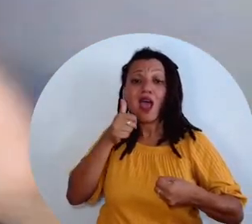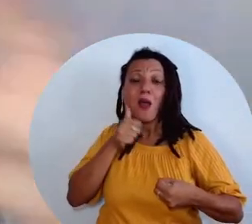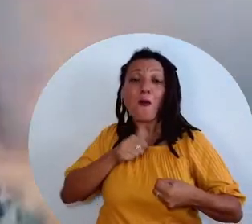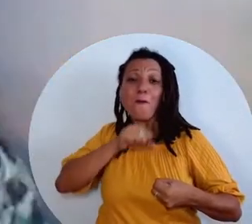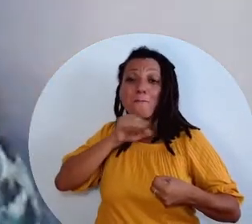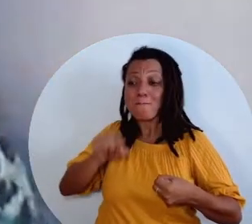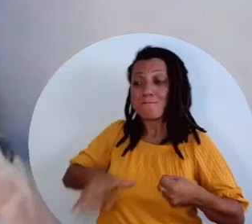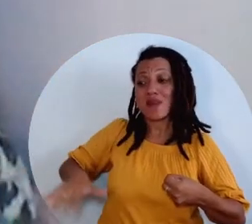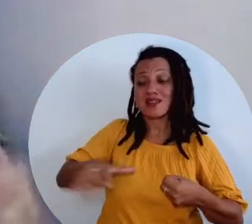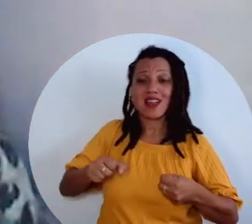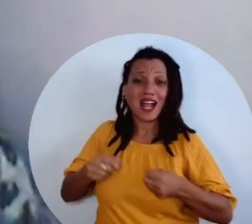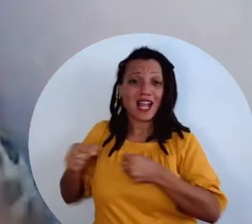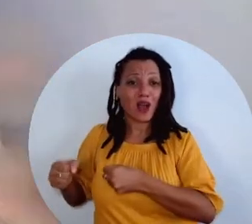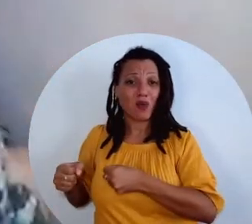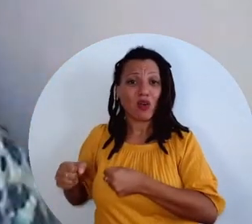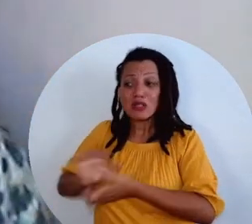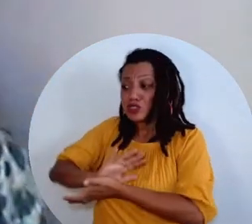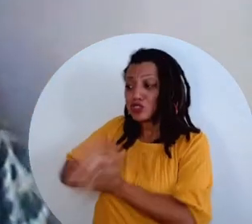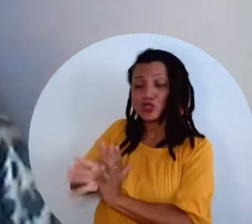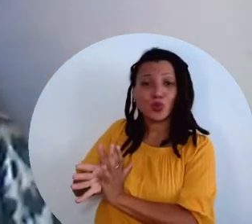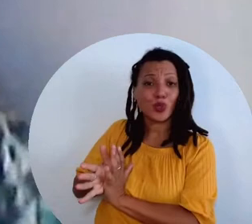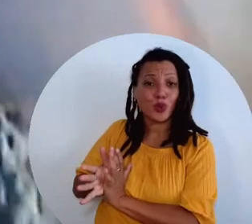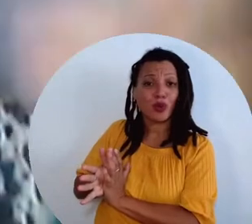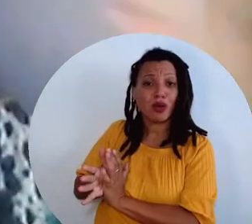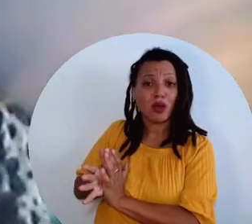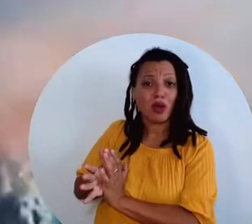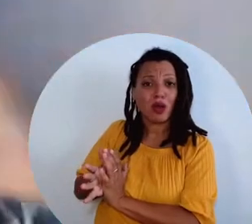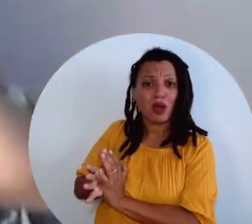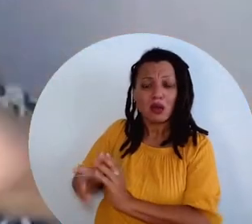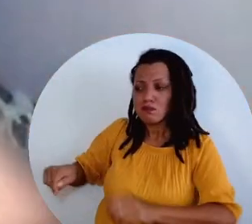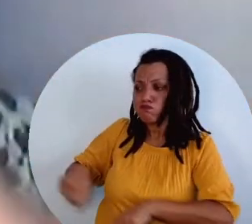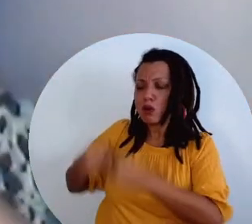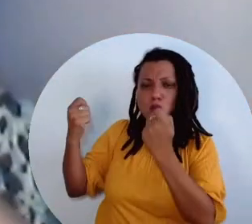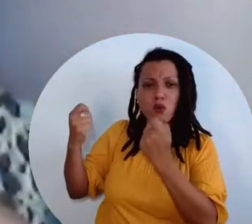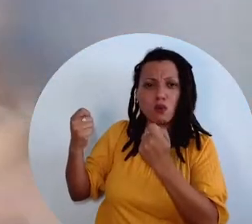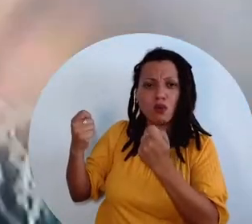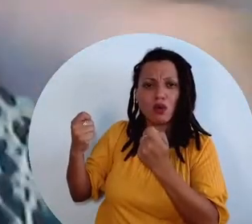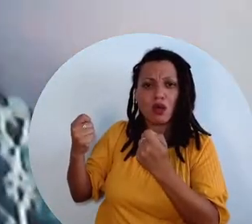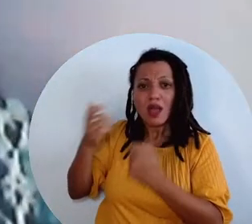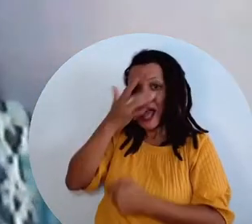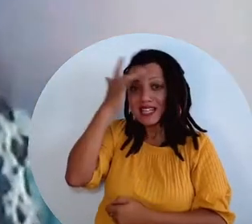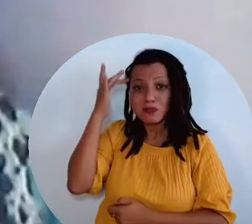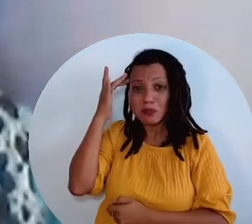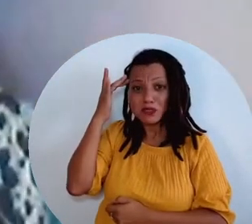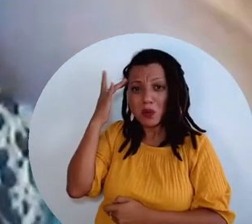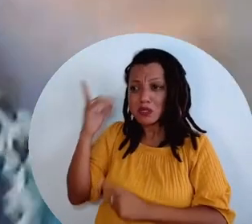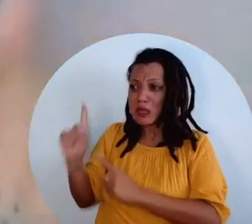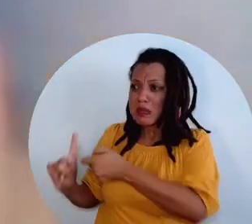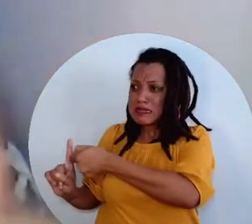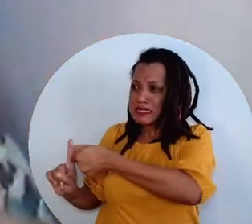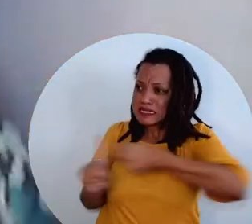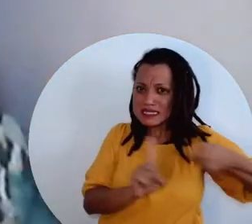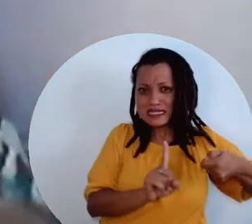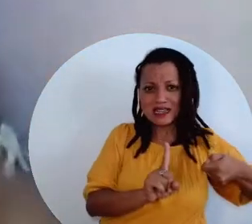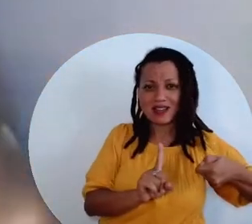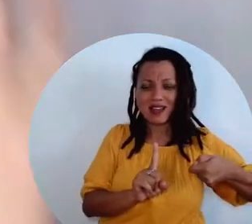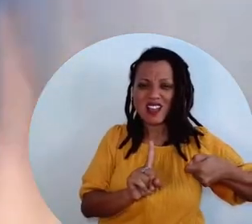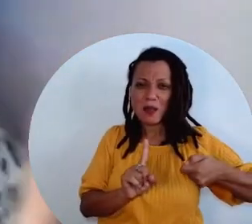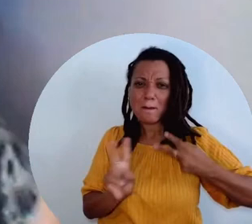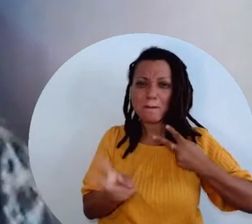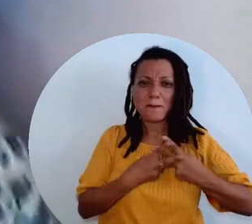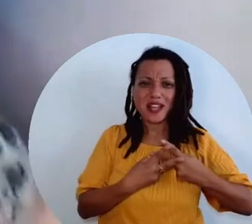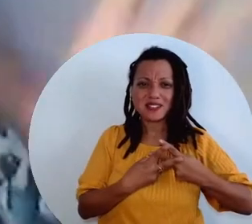A construções sociais matriarcais. Essas construções, elas são desfeitas, essas pessoas são sequestradas, elas